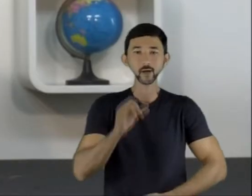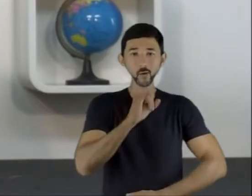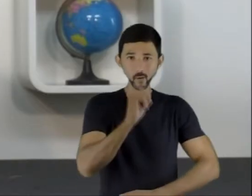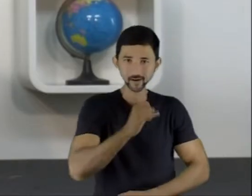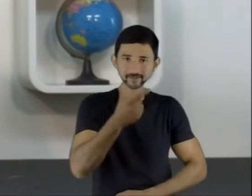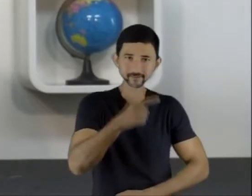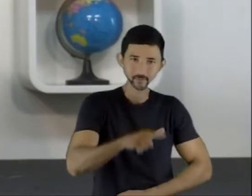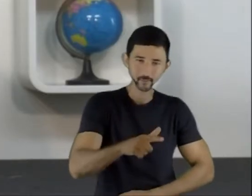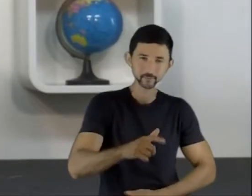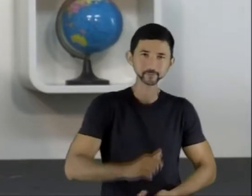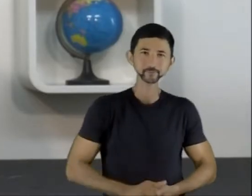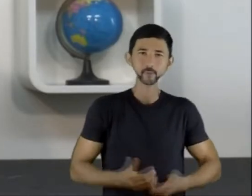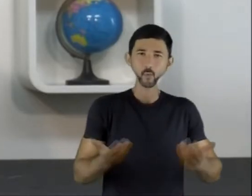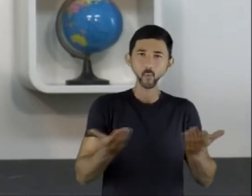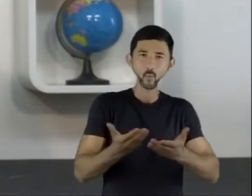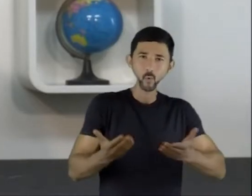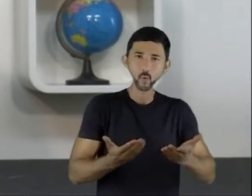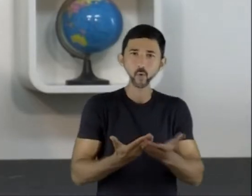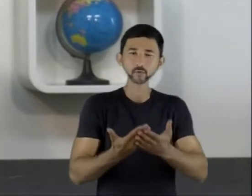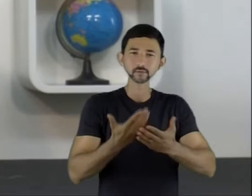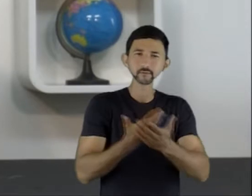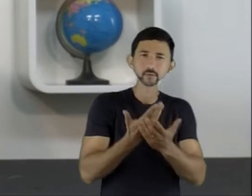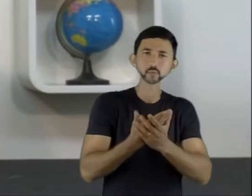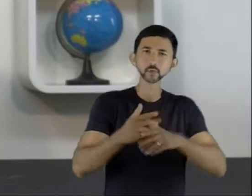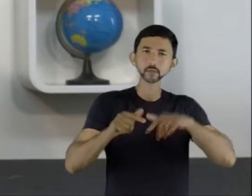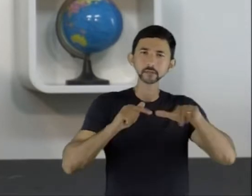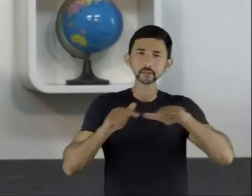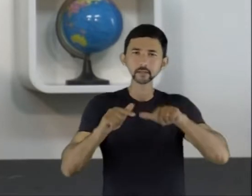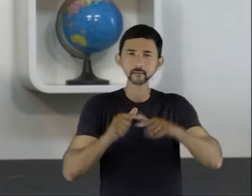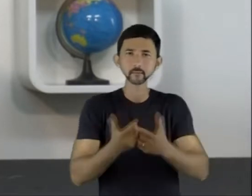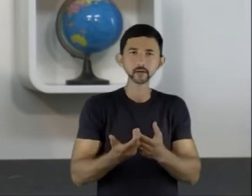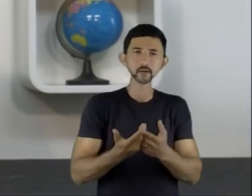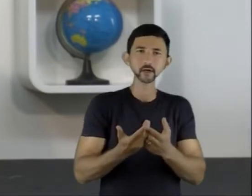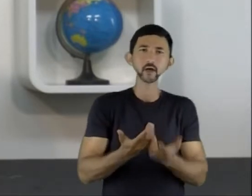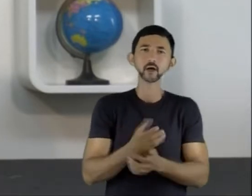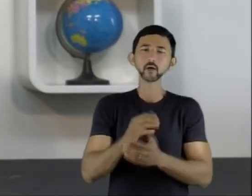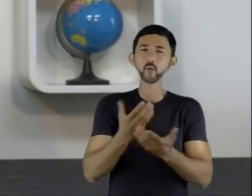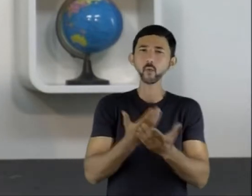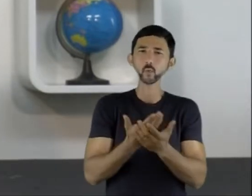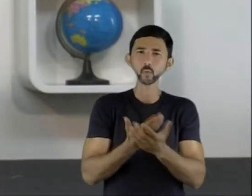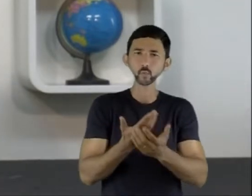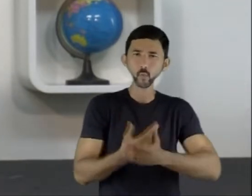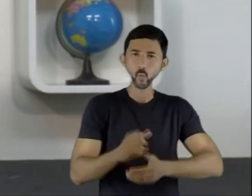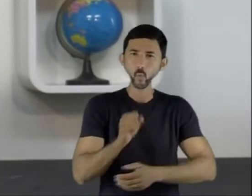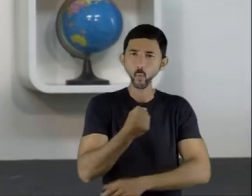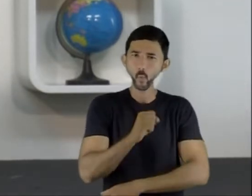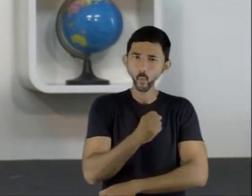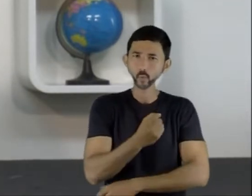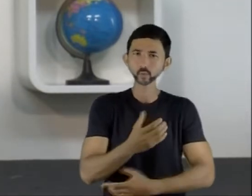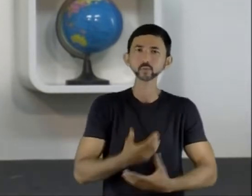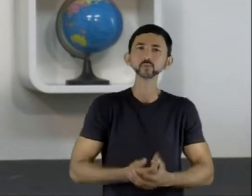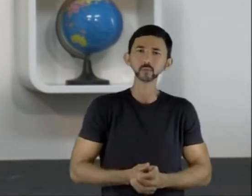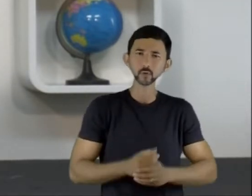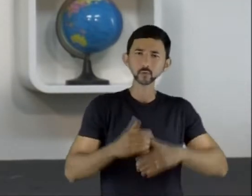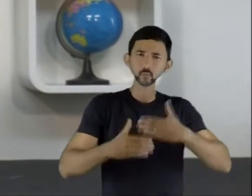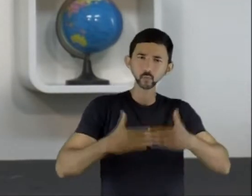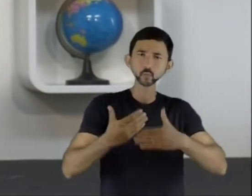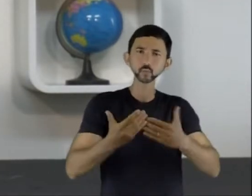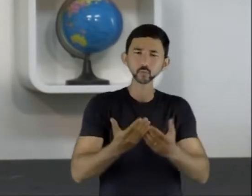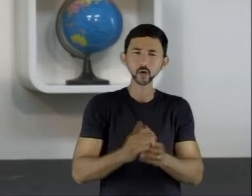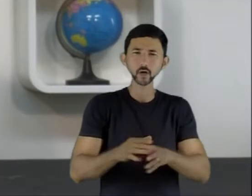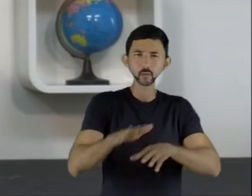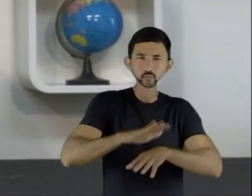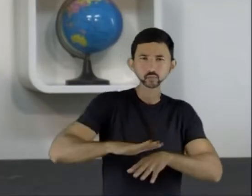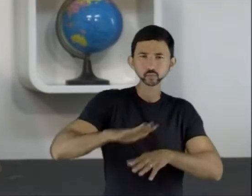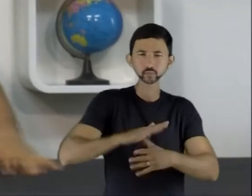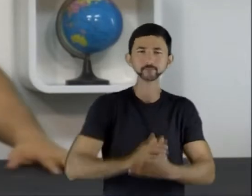Olá novamente. Hoje a gente vai trabalhar a parte 8 da nossa temática de probabilidade